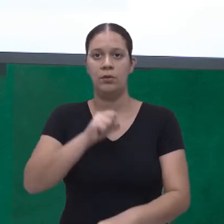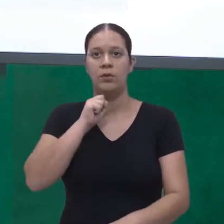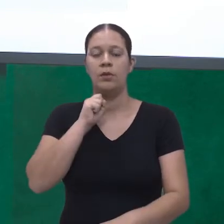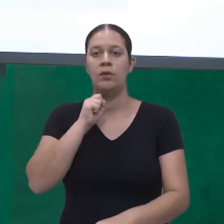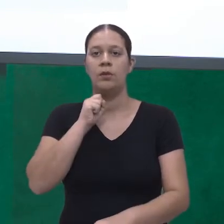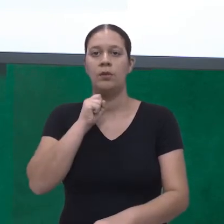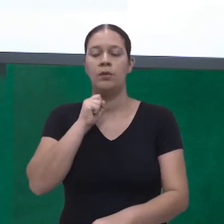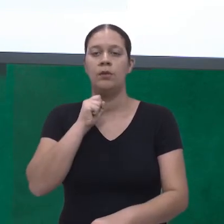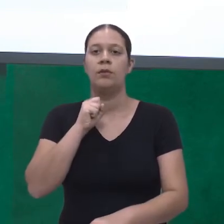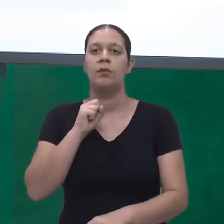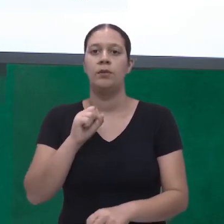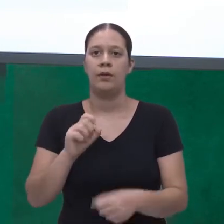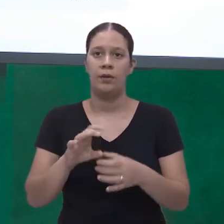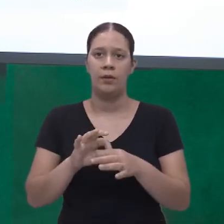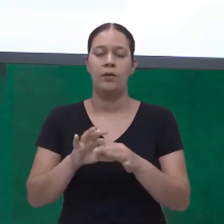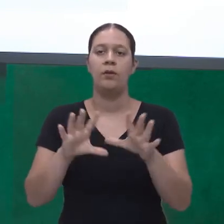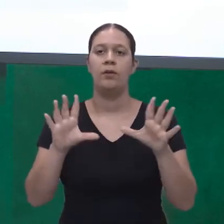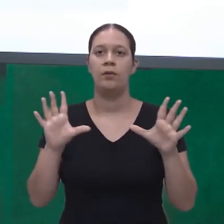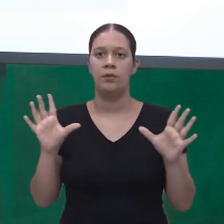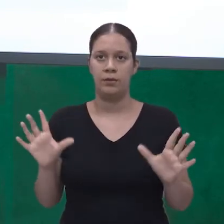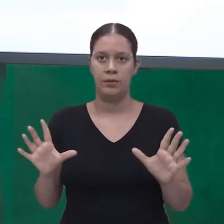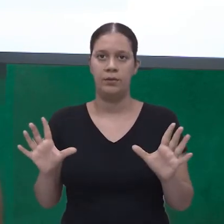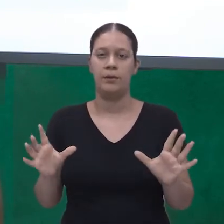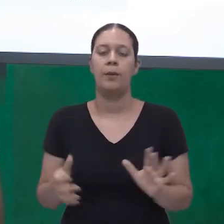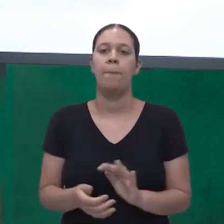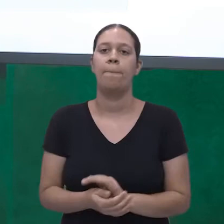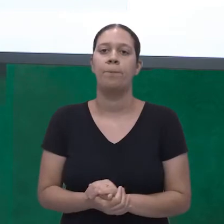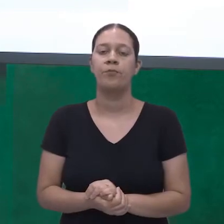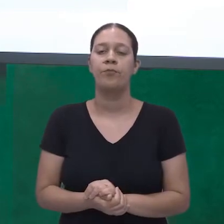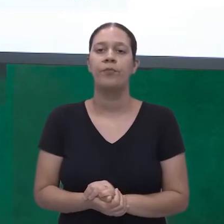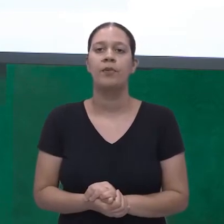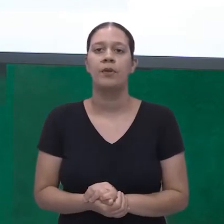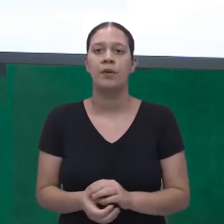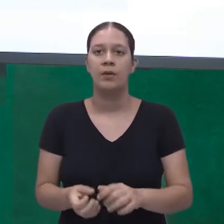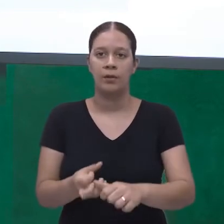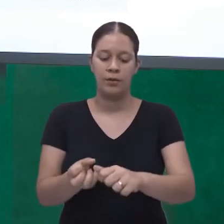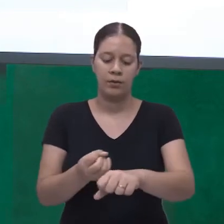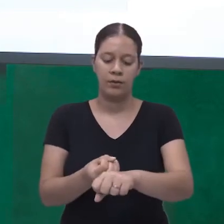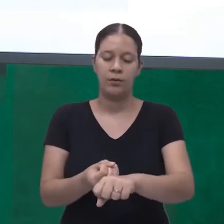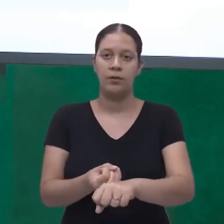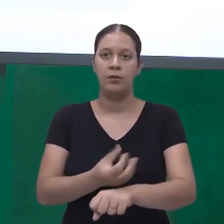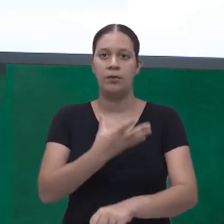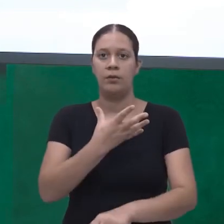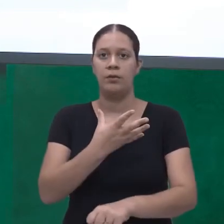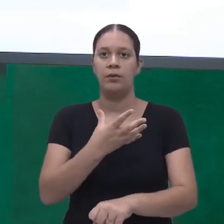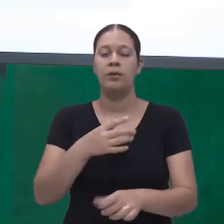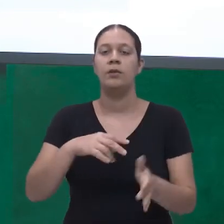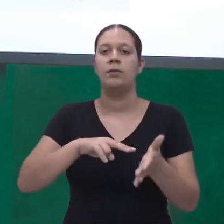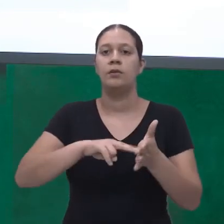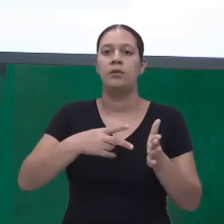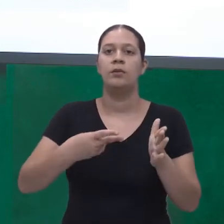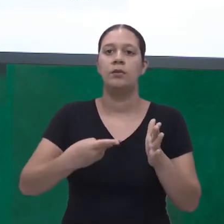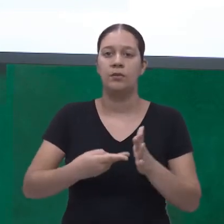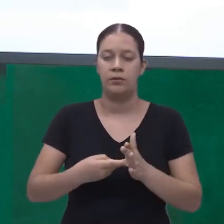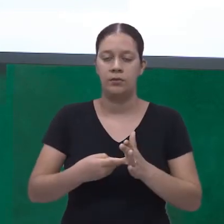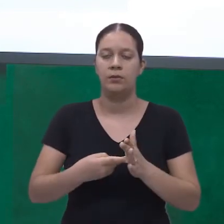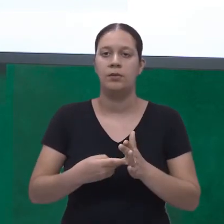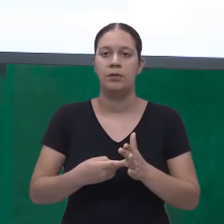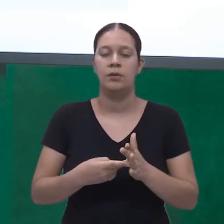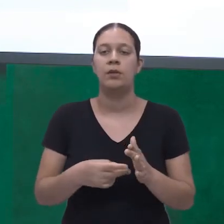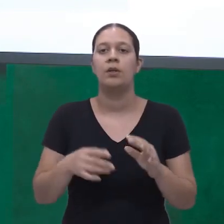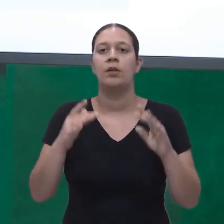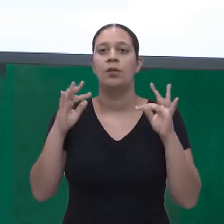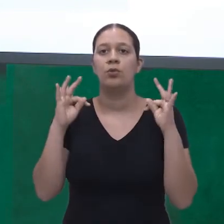ela está absorvendo energia livre, ela não é espontânea. E se Gibbs for igual a zero, significa dizer que está em